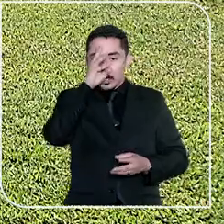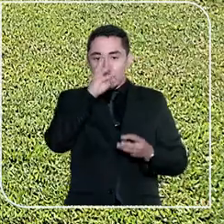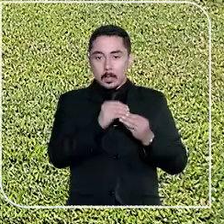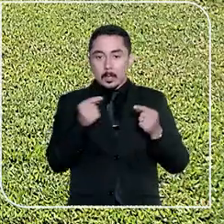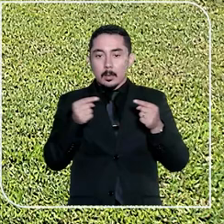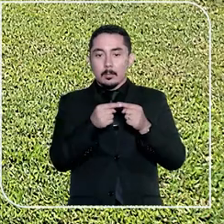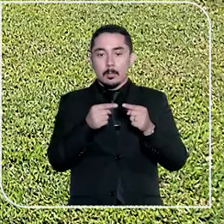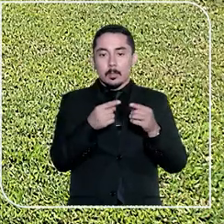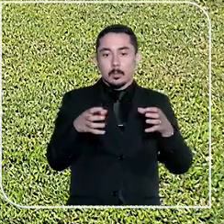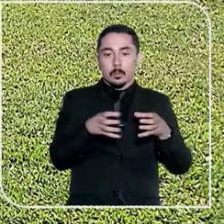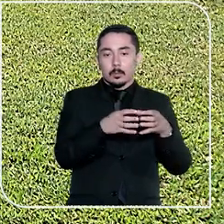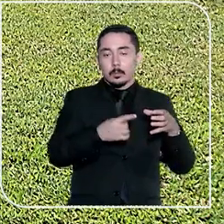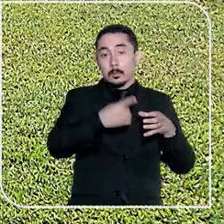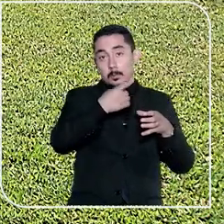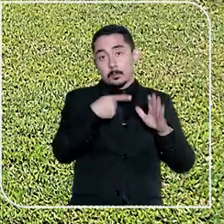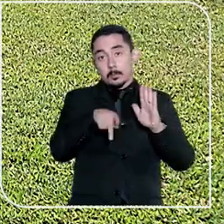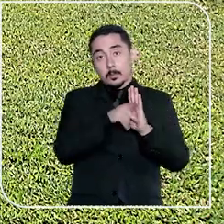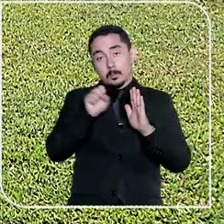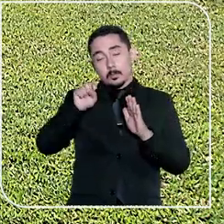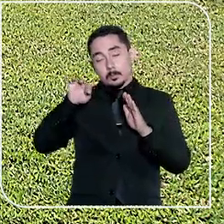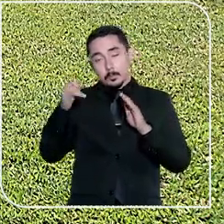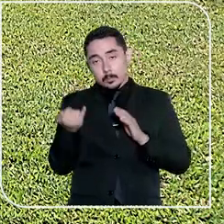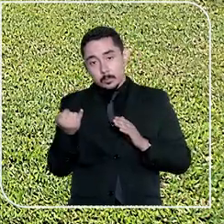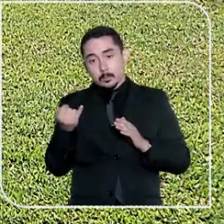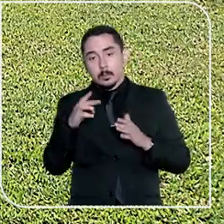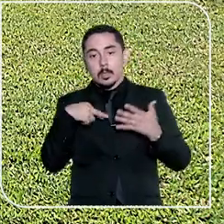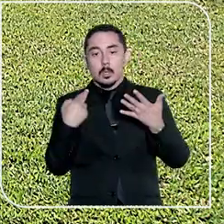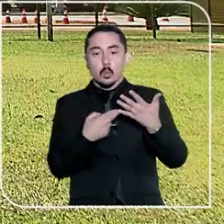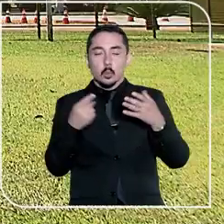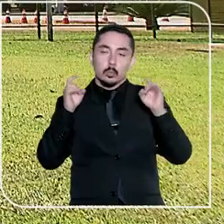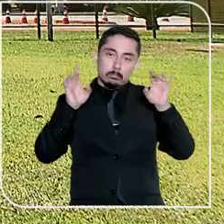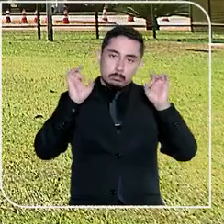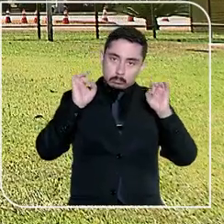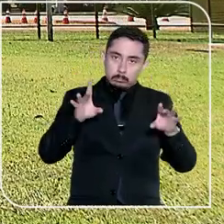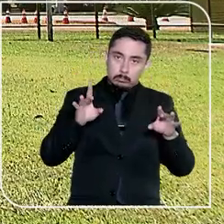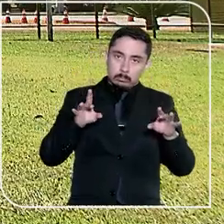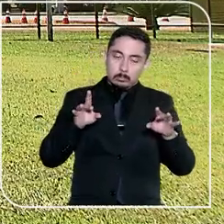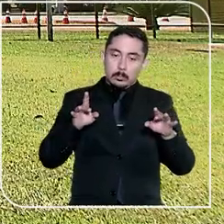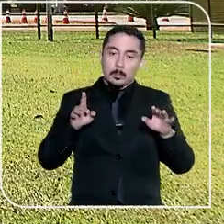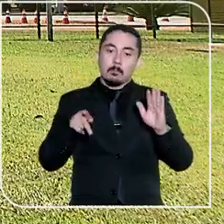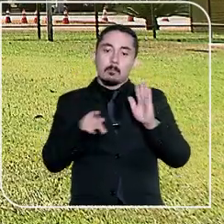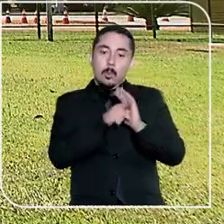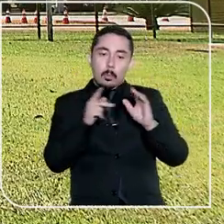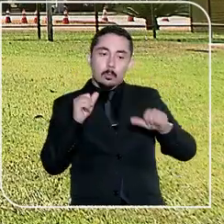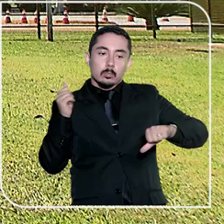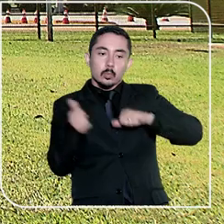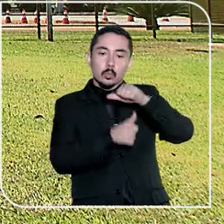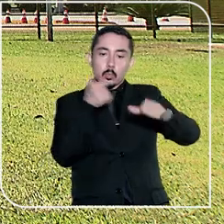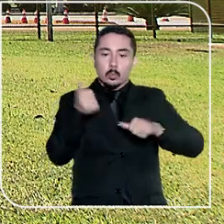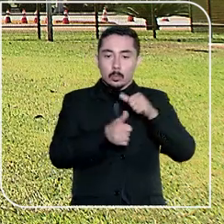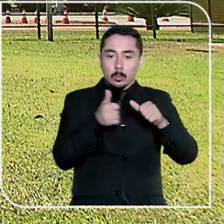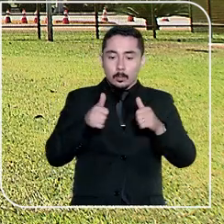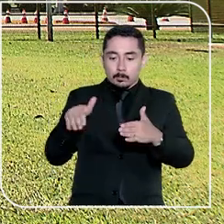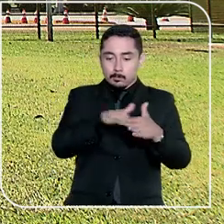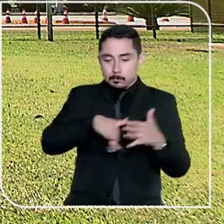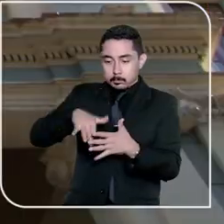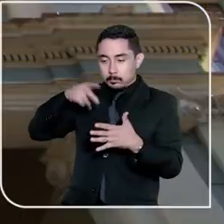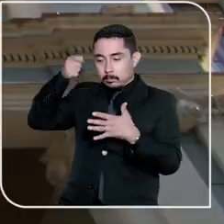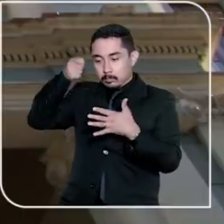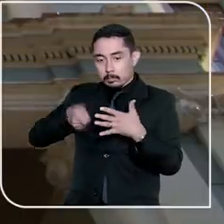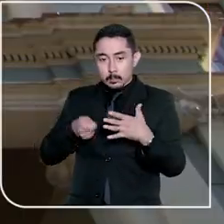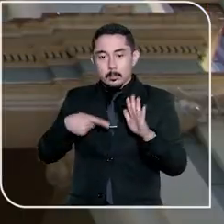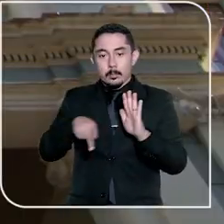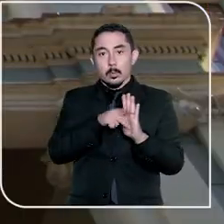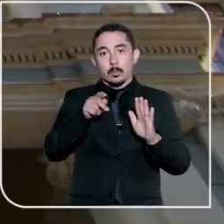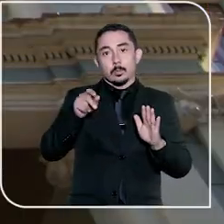entendimento foi adotado pela primeira turma do Superior Tribunal de Justiça em recurso especial provido para reformar acordão